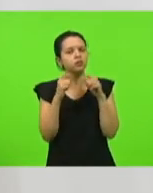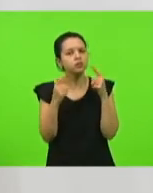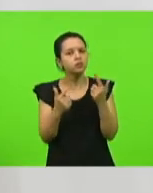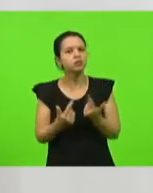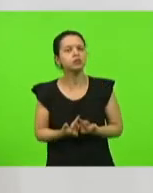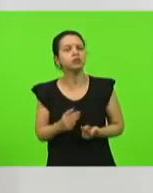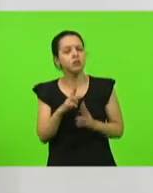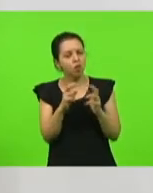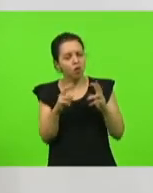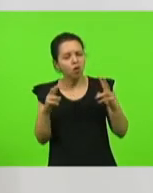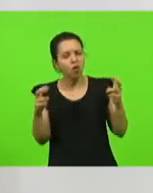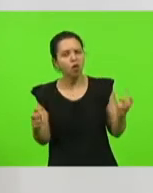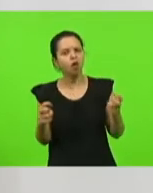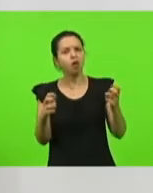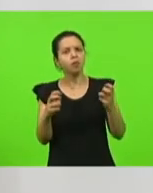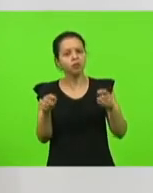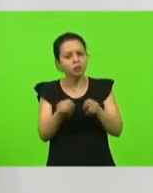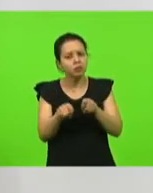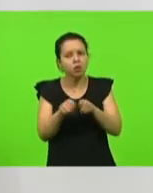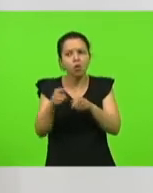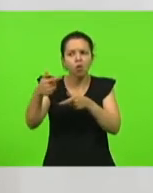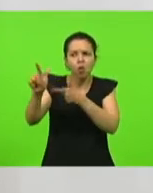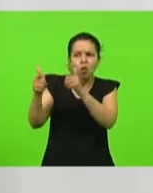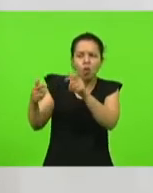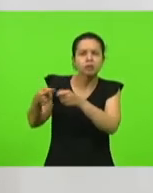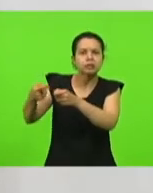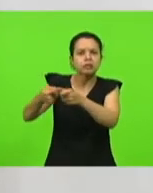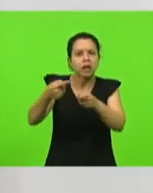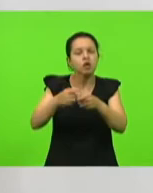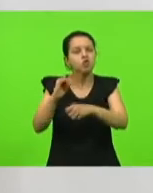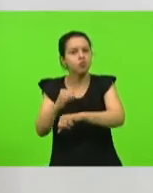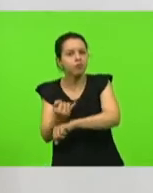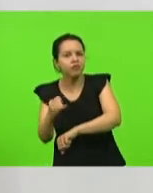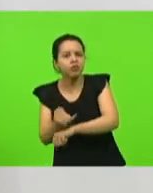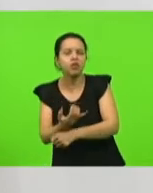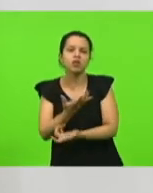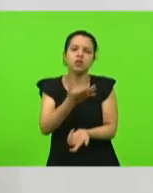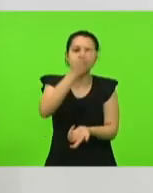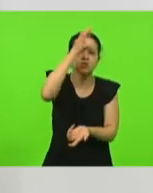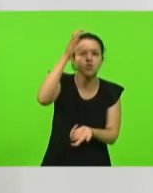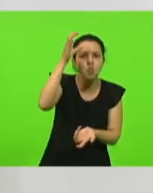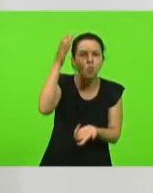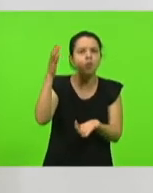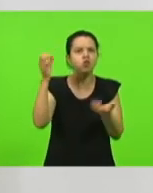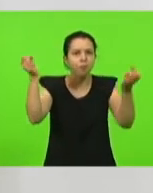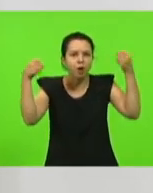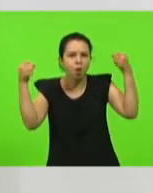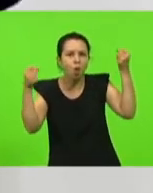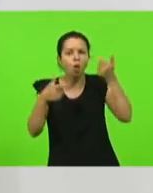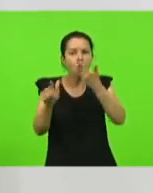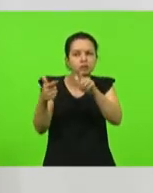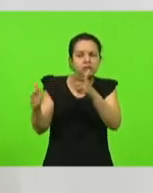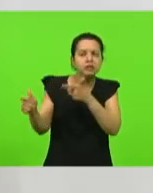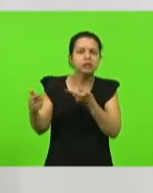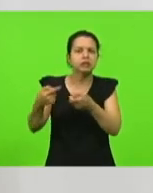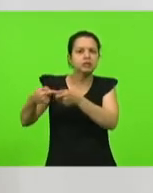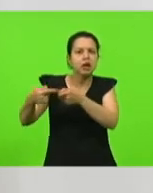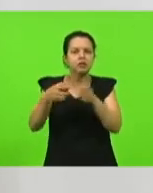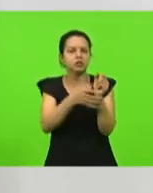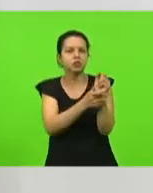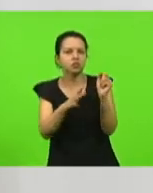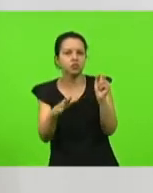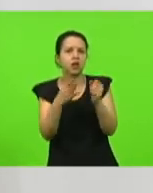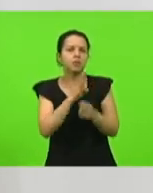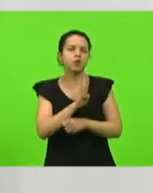seja estendida nas cidades, como, por exemplo, Joinville, Criciúma, Chapecó, aqui nas outras cidades também, São José,